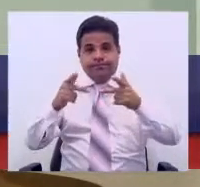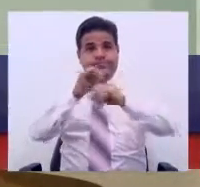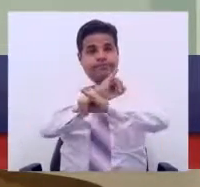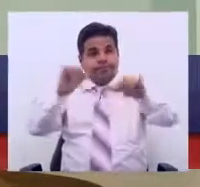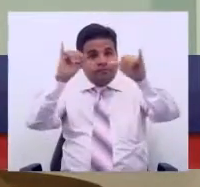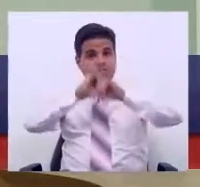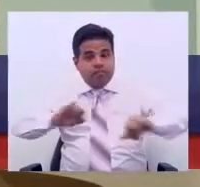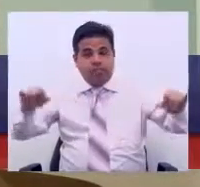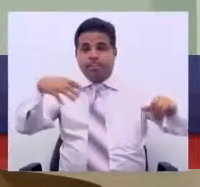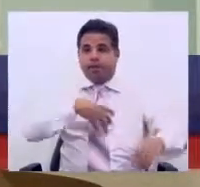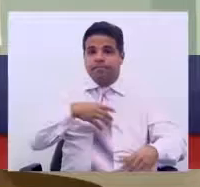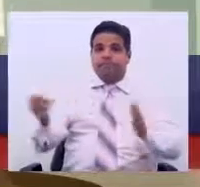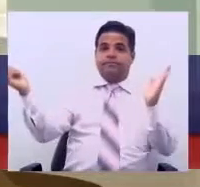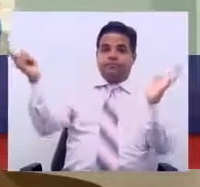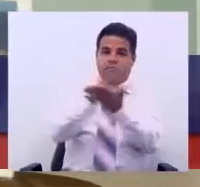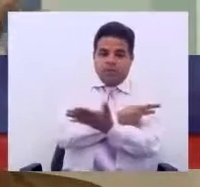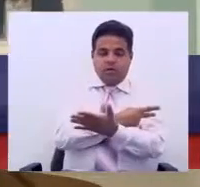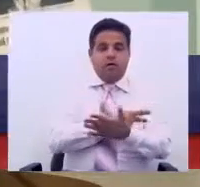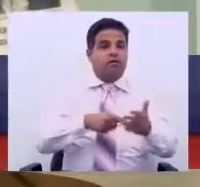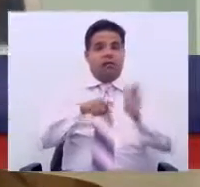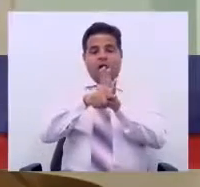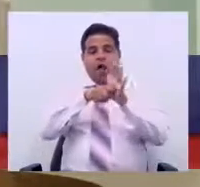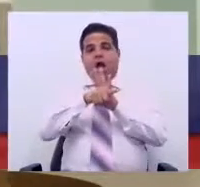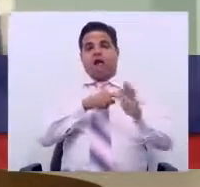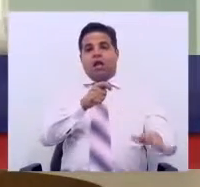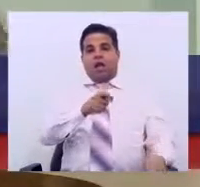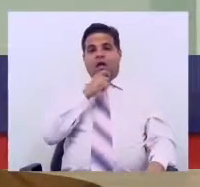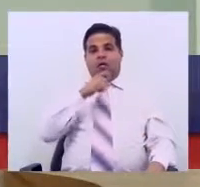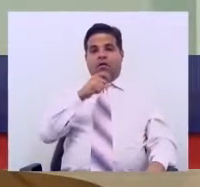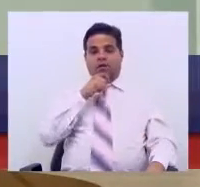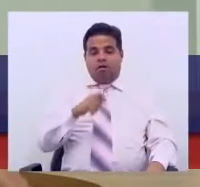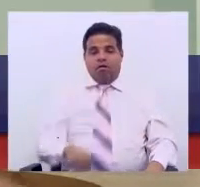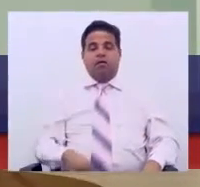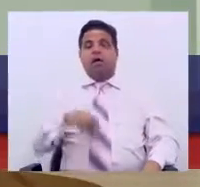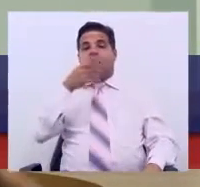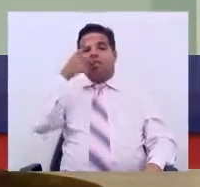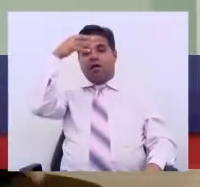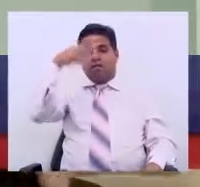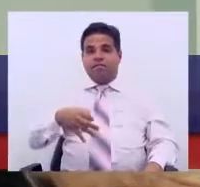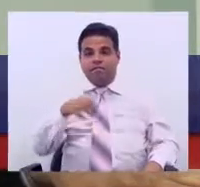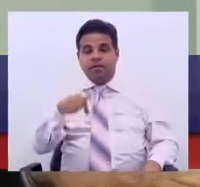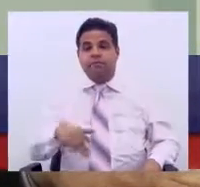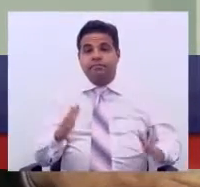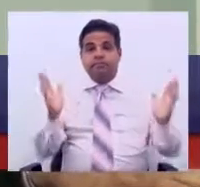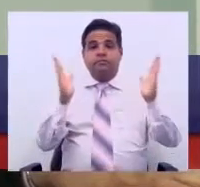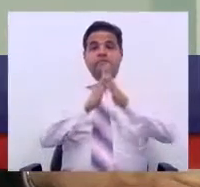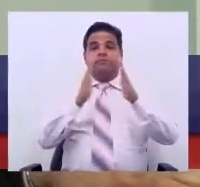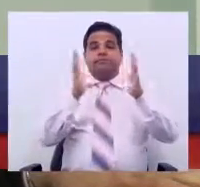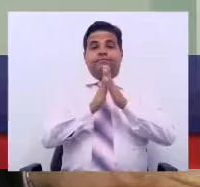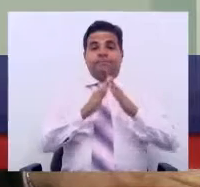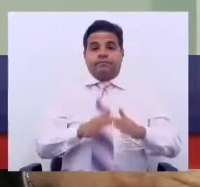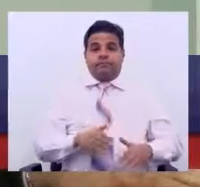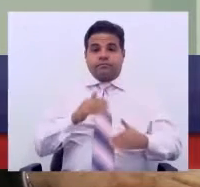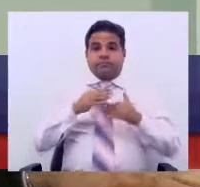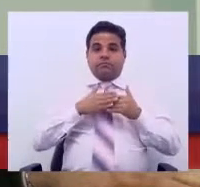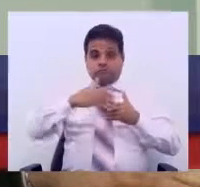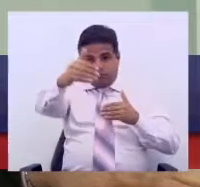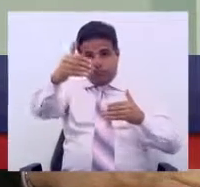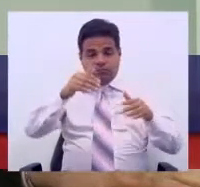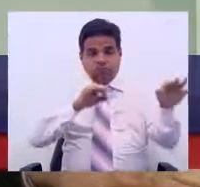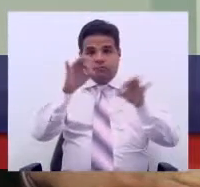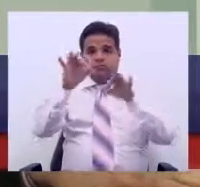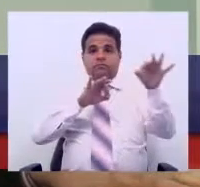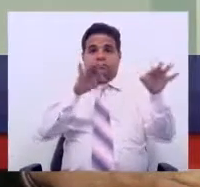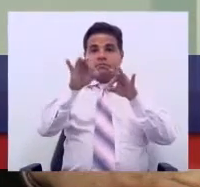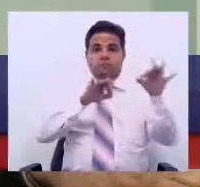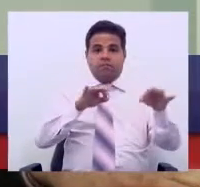forma equivocada, sem analisar os fatos, afirma que esta casa está promovendo o